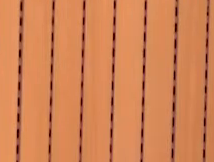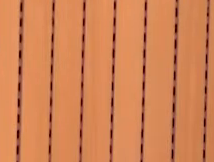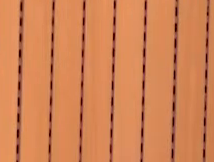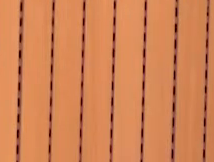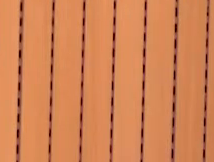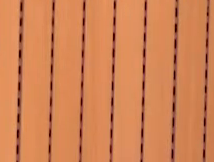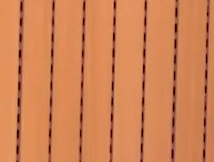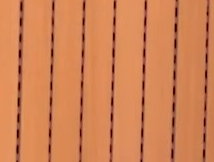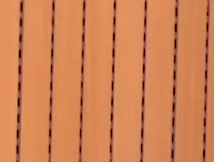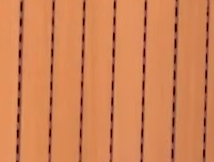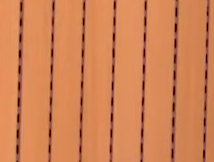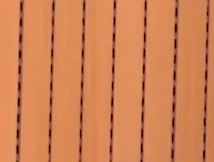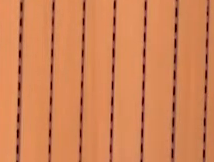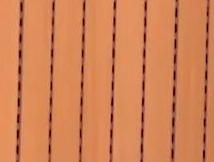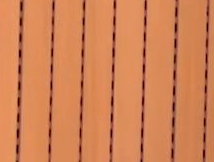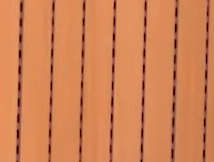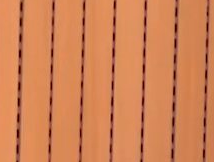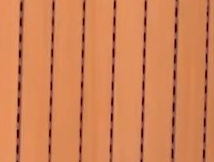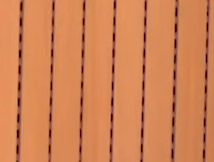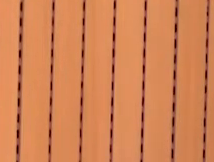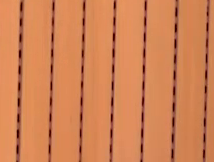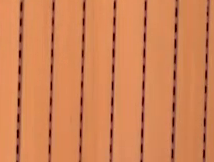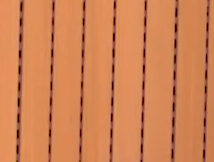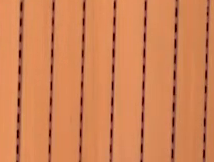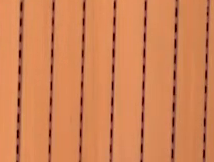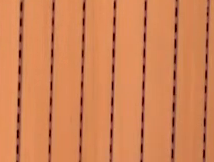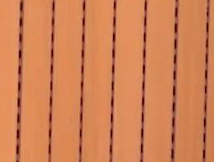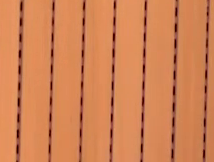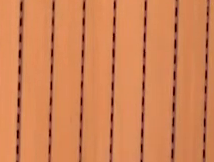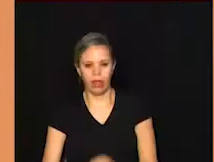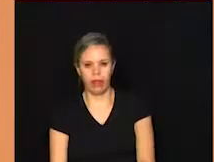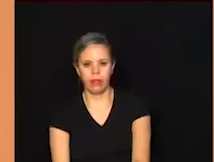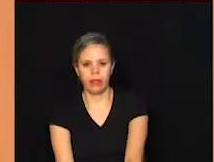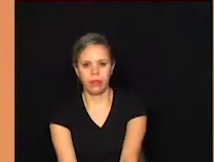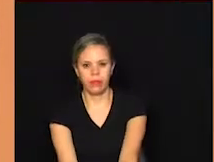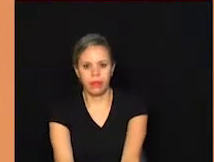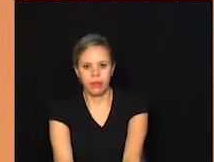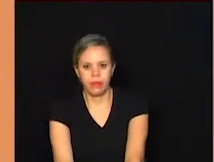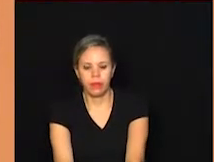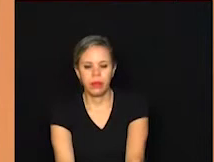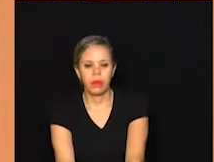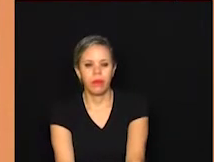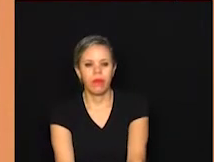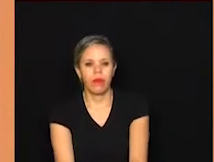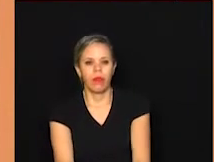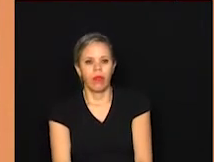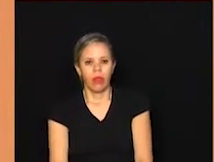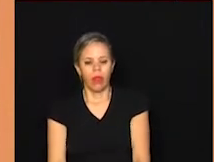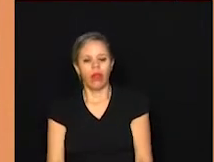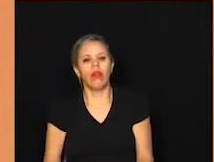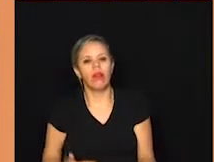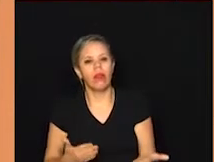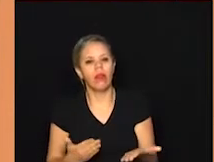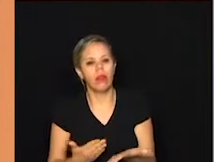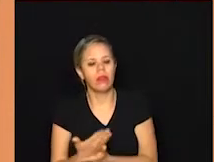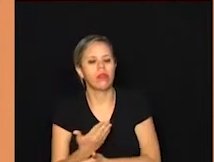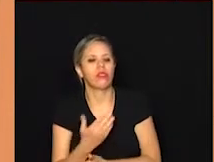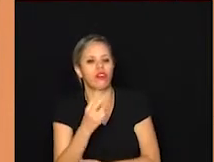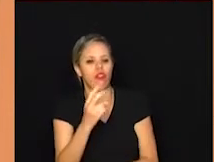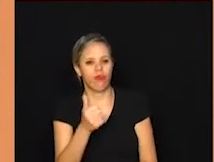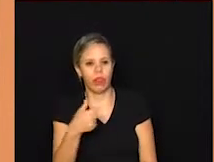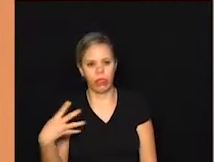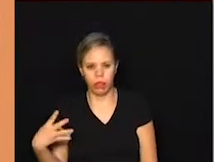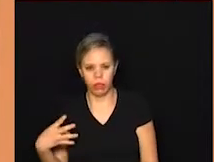Félix comenta aqui, né, pegando o gancho nas palavras do Dr. Tagino, sendo eleito no pleito de 2014